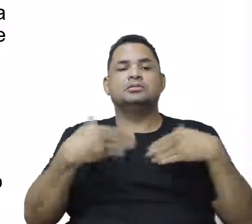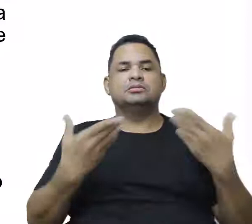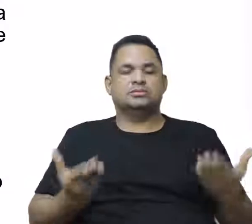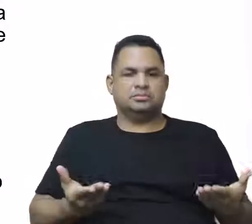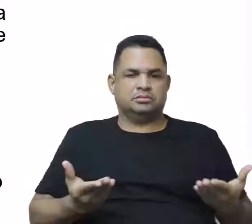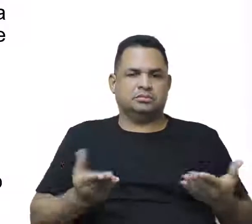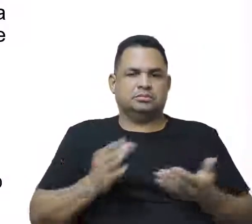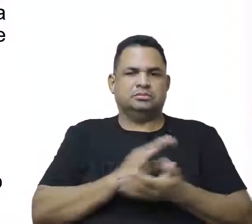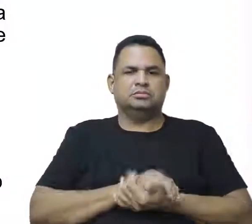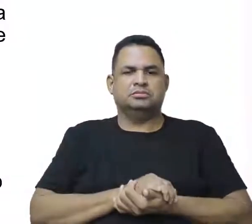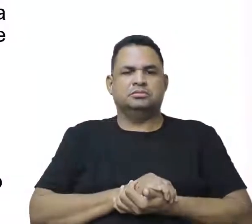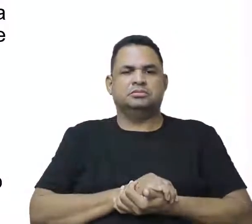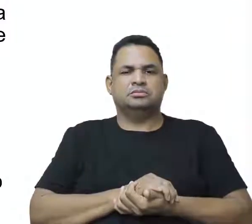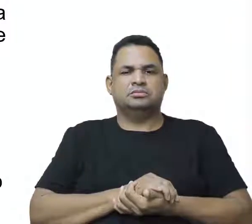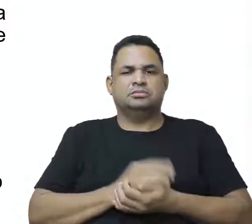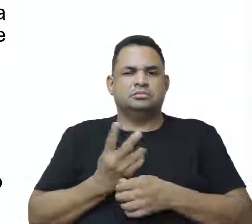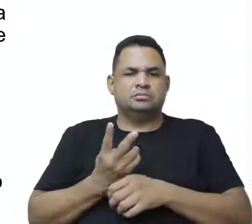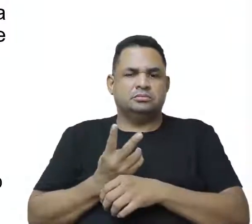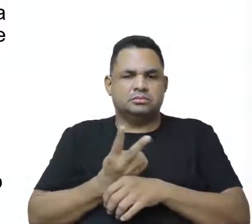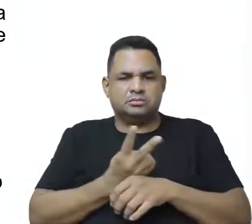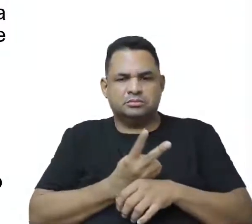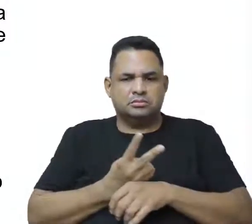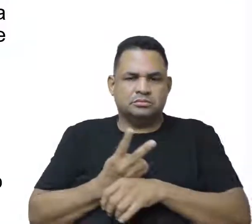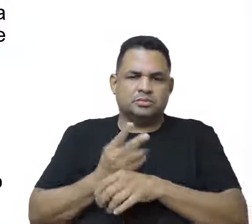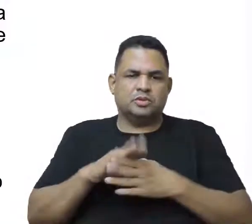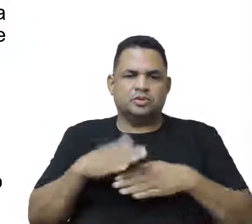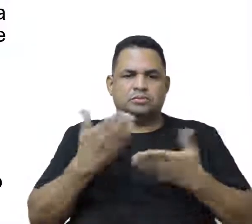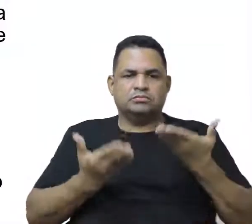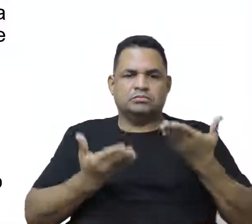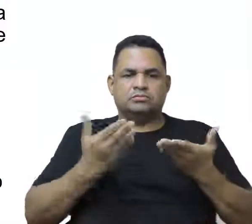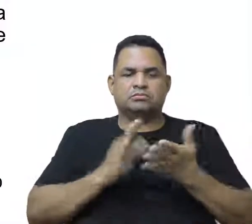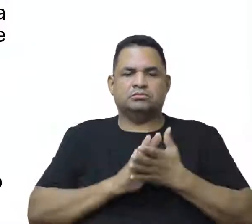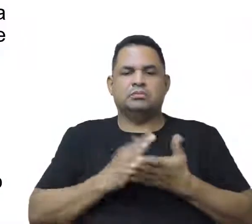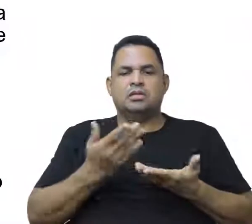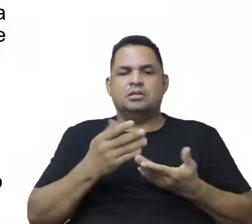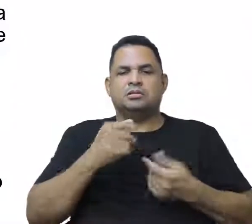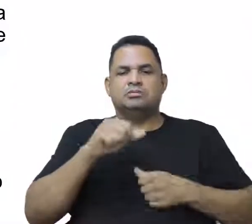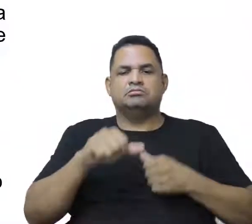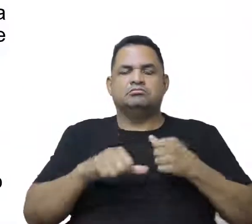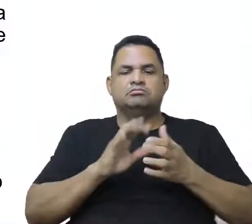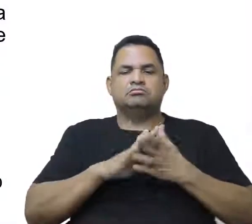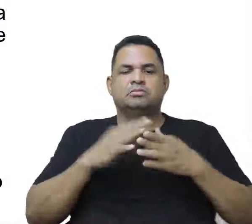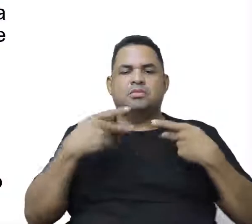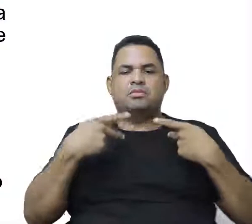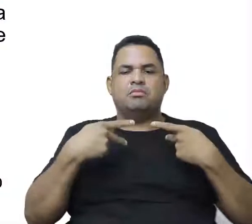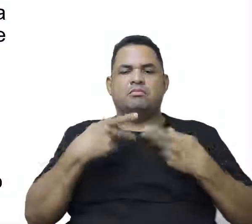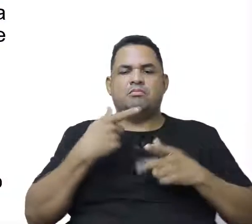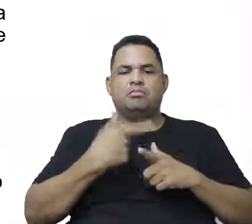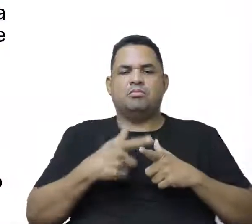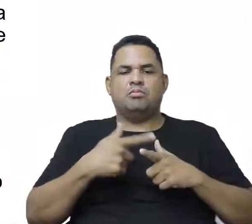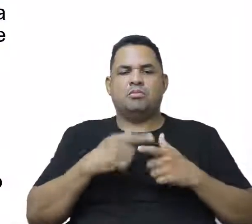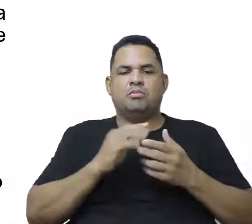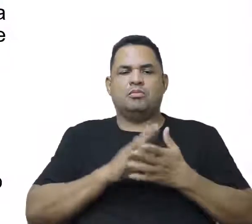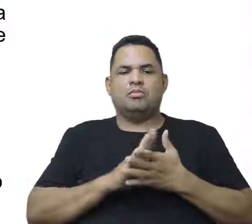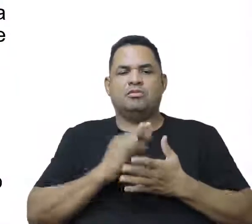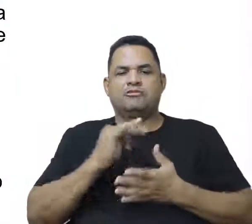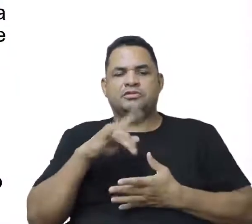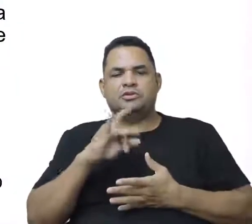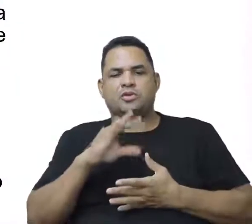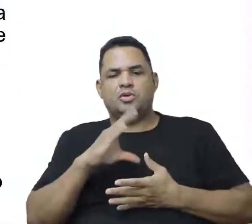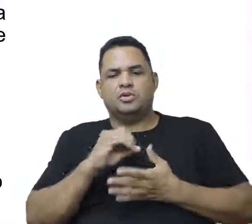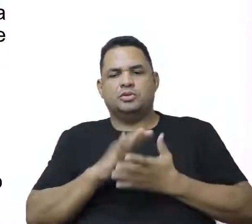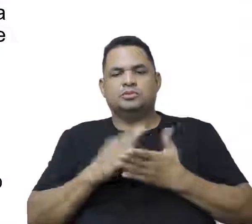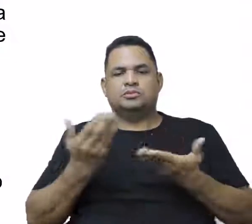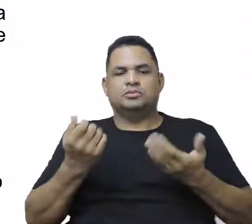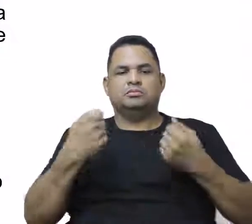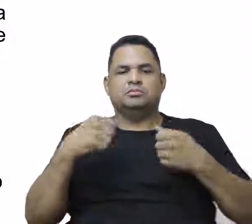questão? Busca quando o peso corporal se torna um problema, do ponto de vista orgânico, né, fisiológico, ou seja,